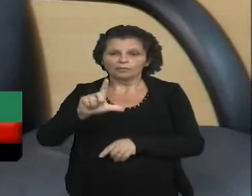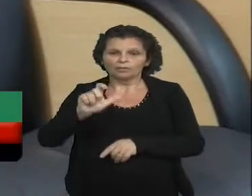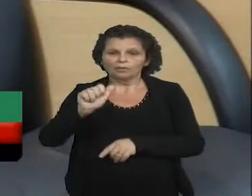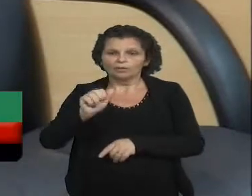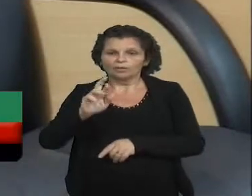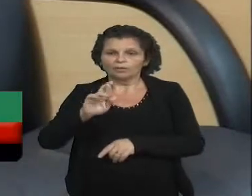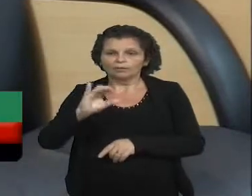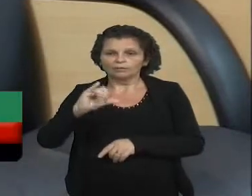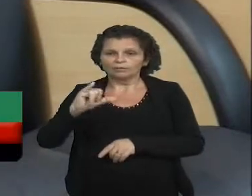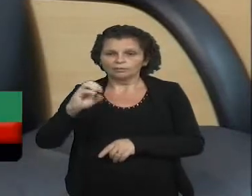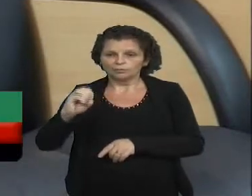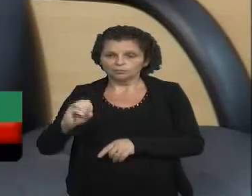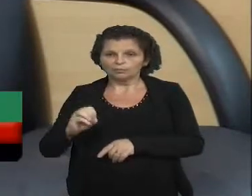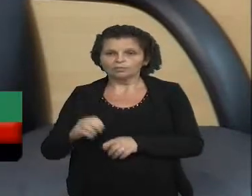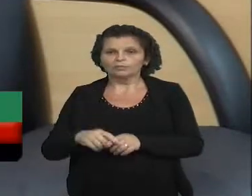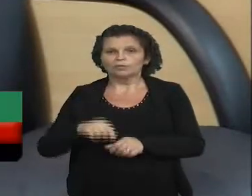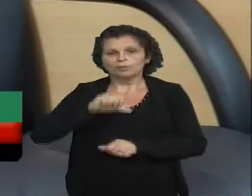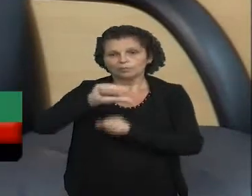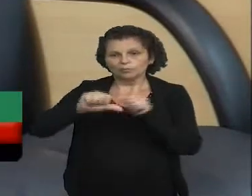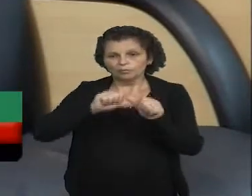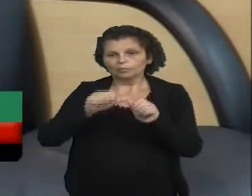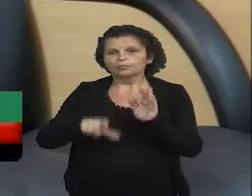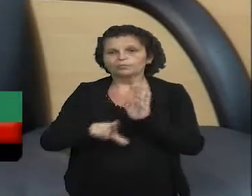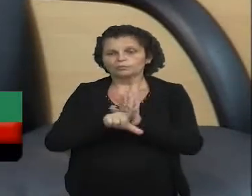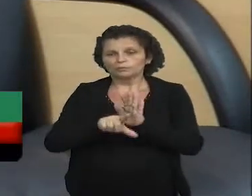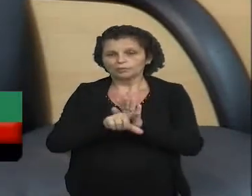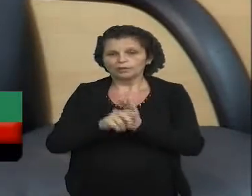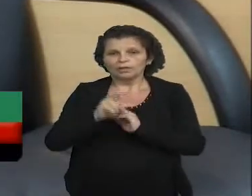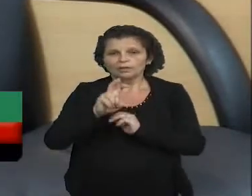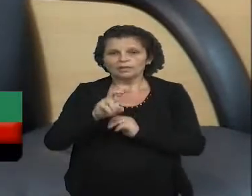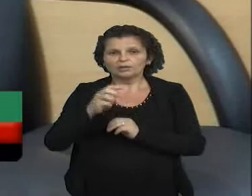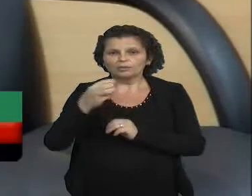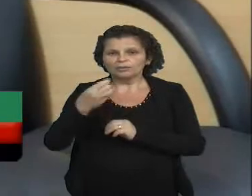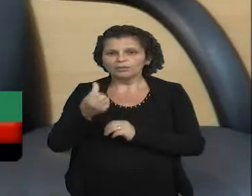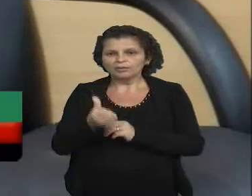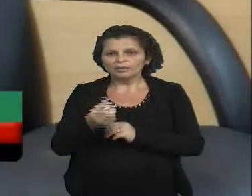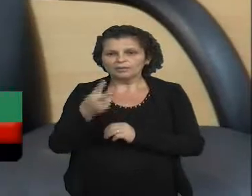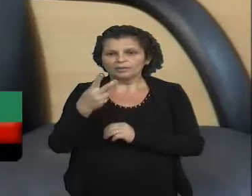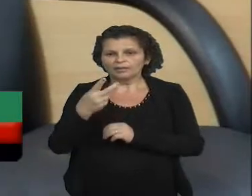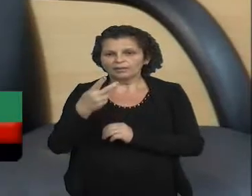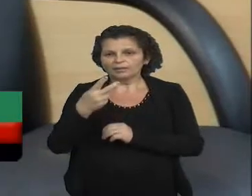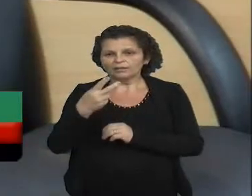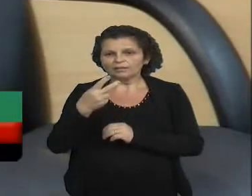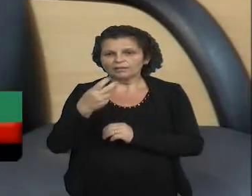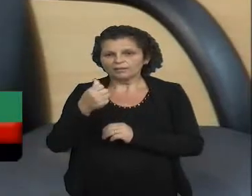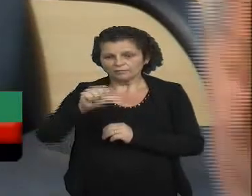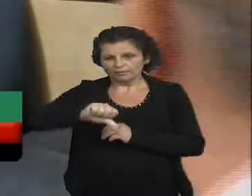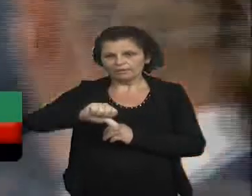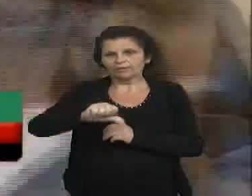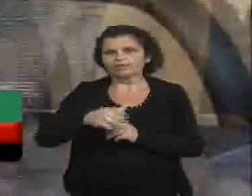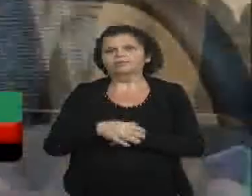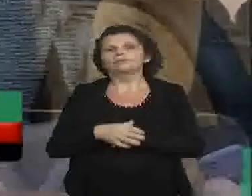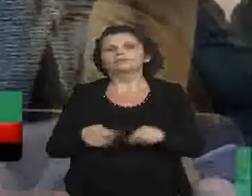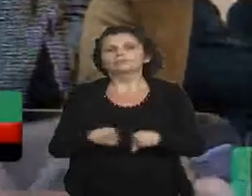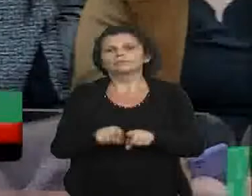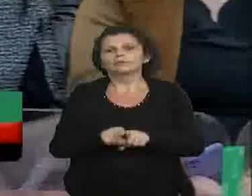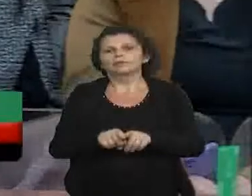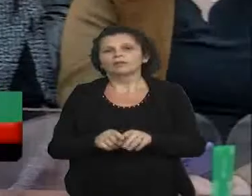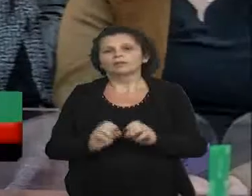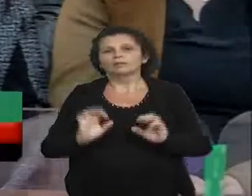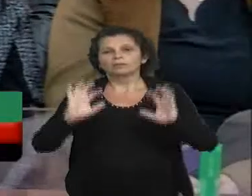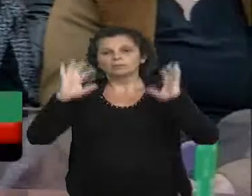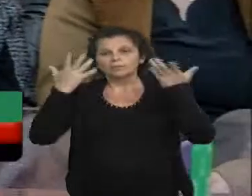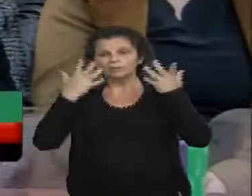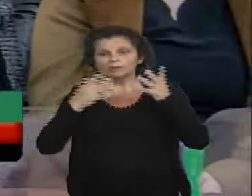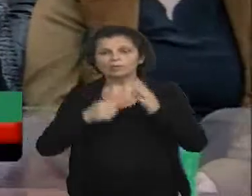Mendonça, altera a lei 5.069, de 2 de junho de 2020, que dispõe sobre a